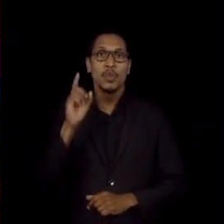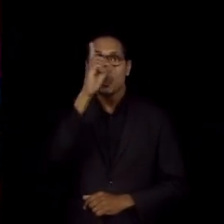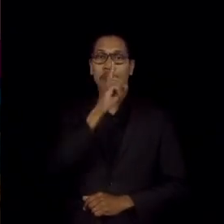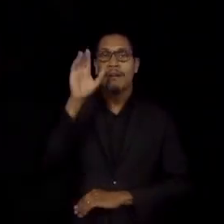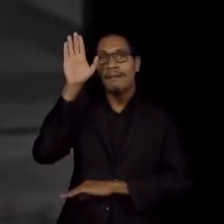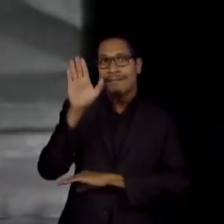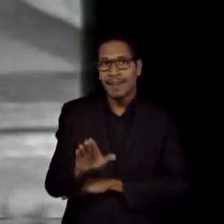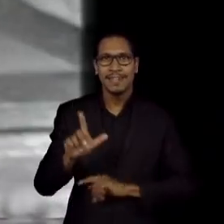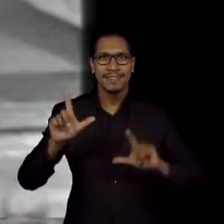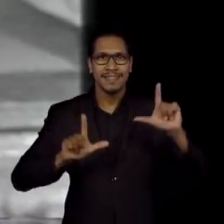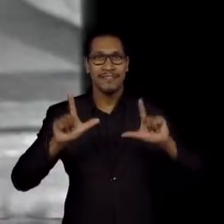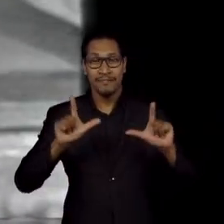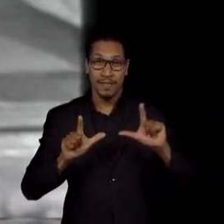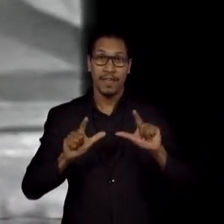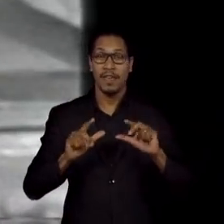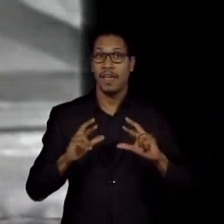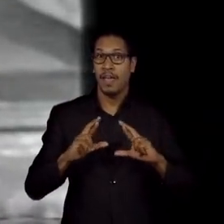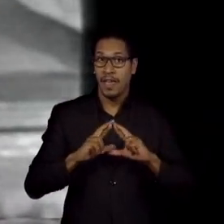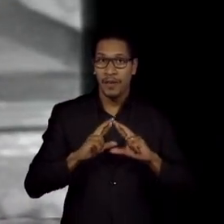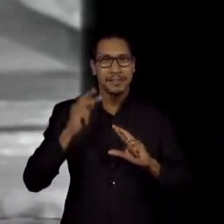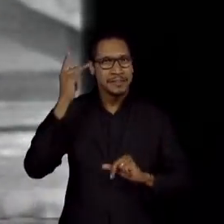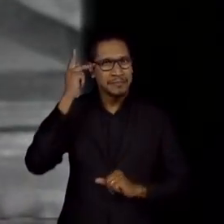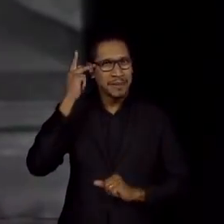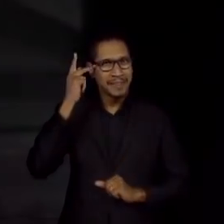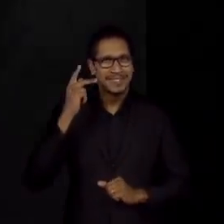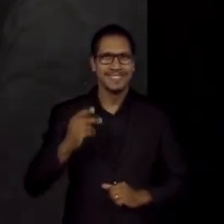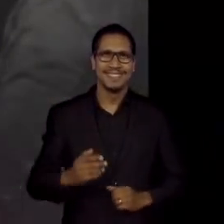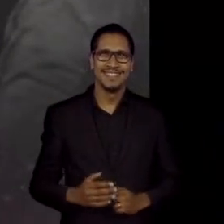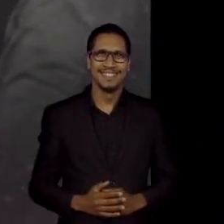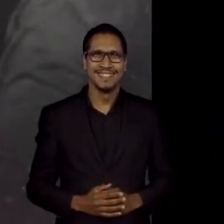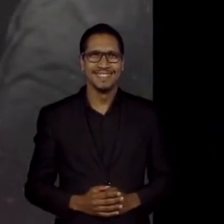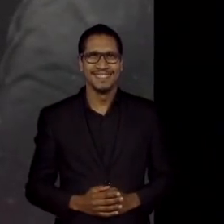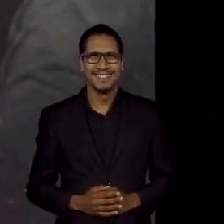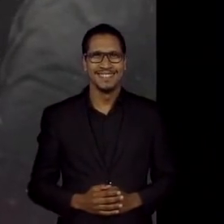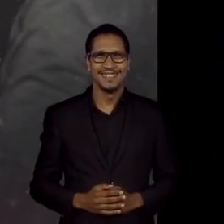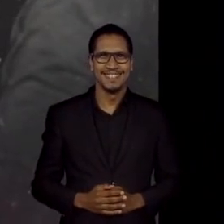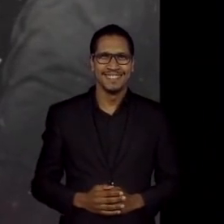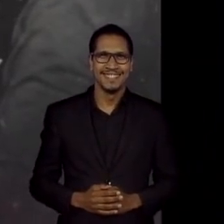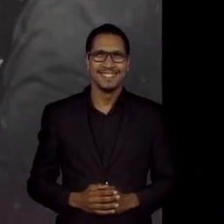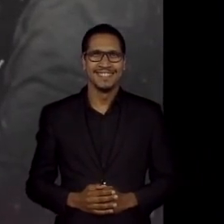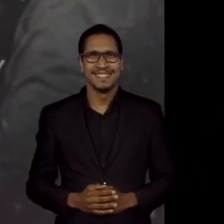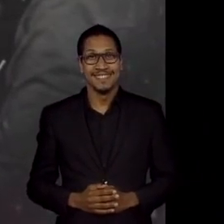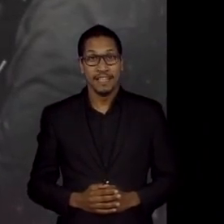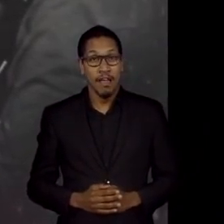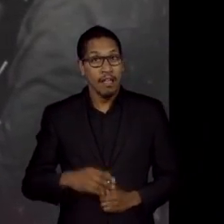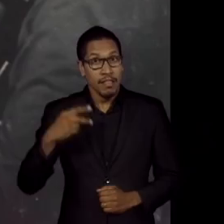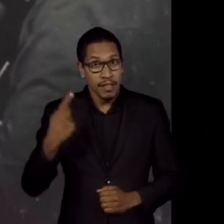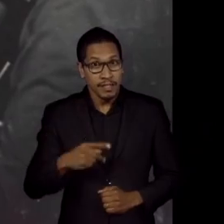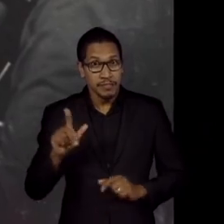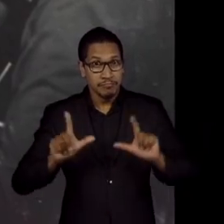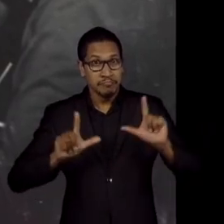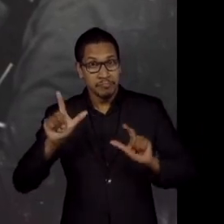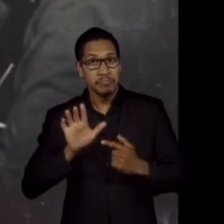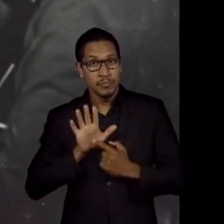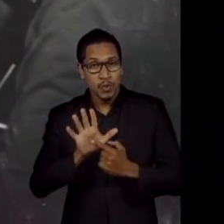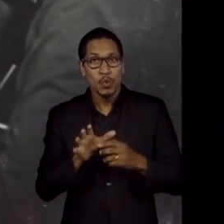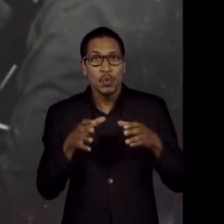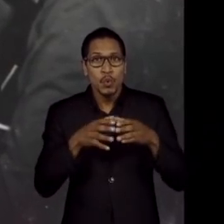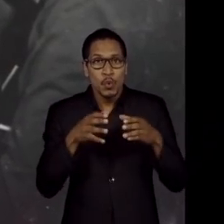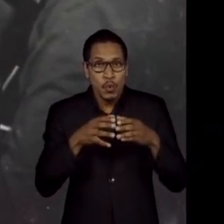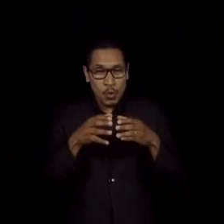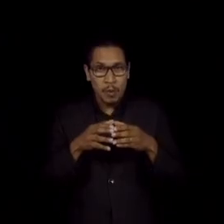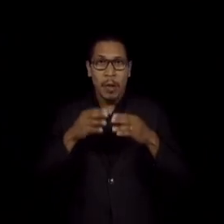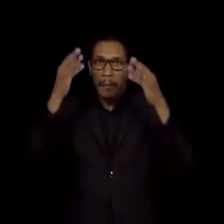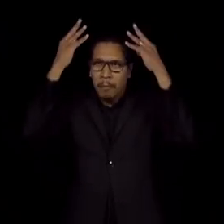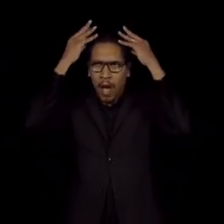domingo pela TV Record de São Paulo. No programa, um grupo de artistas cabeludos